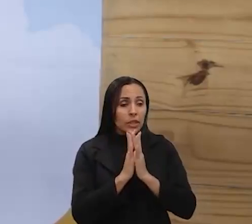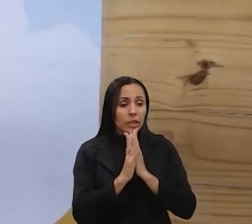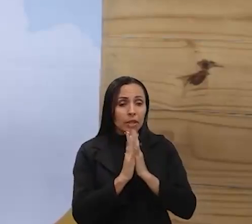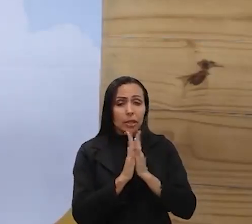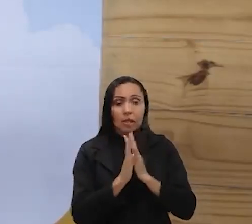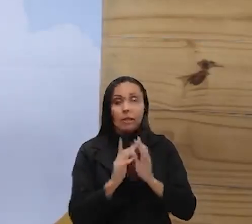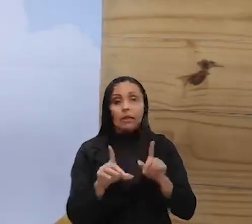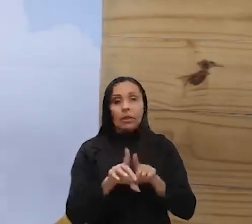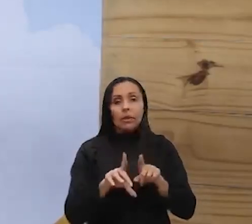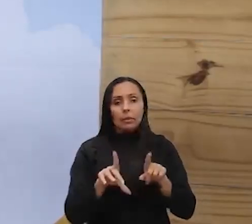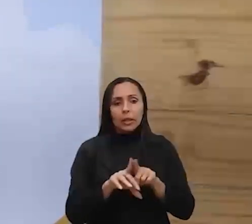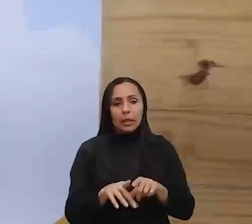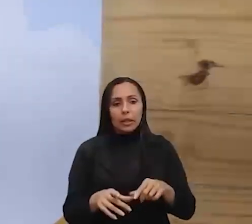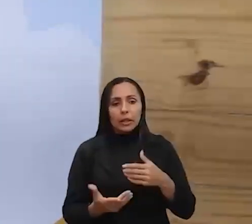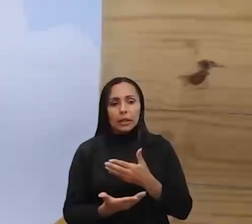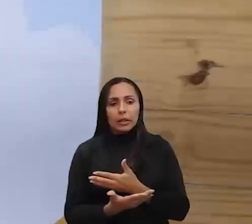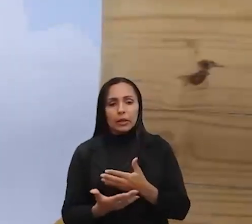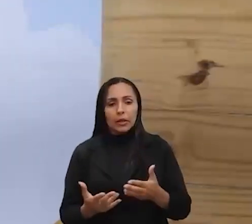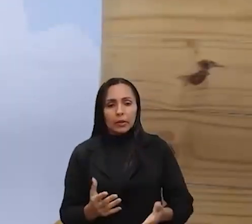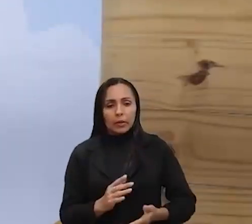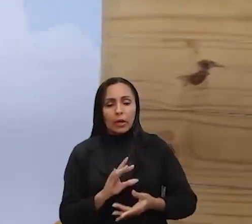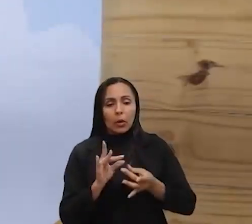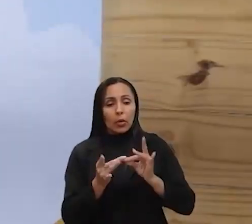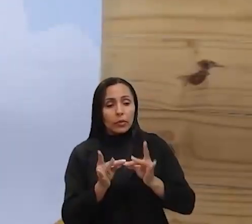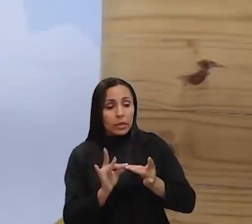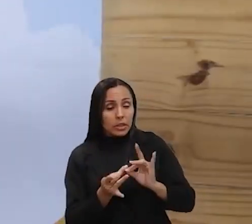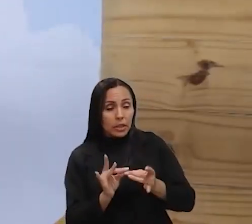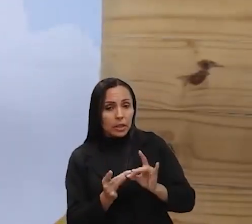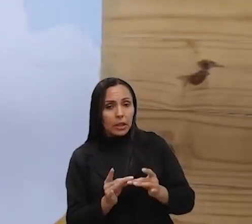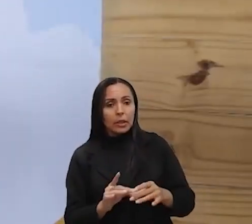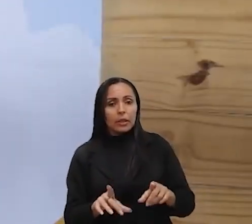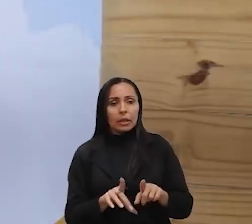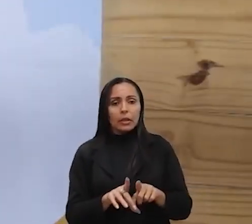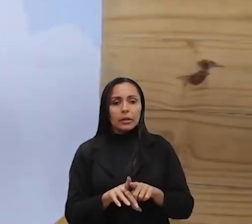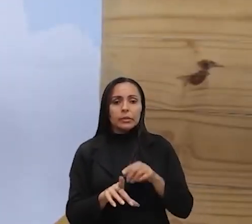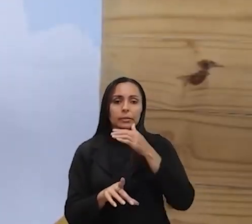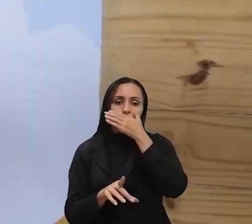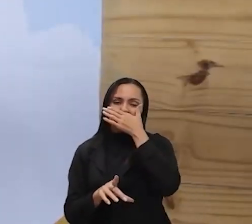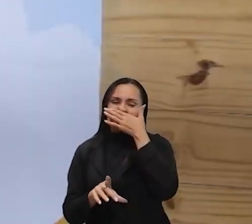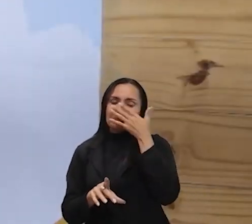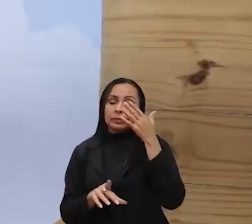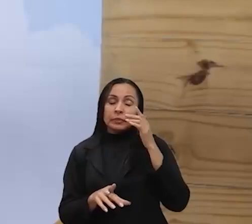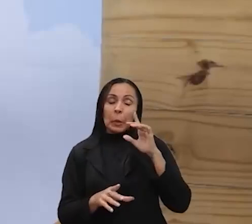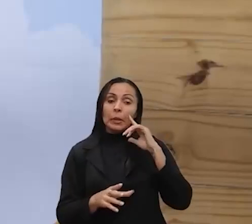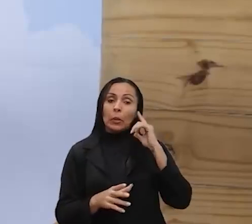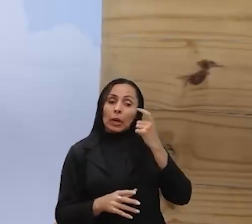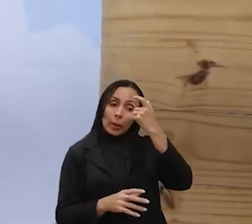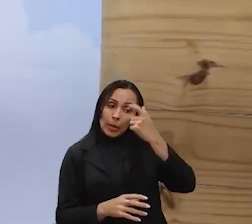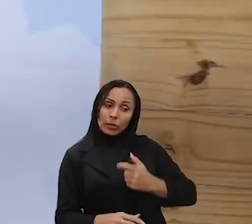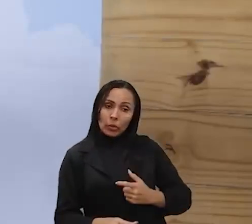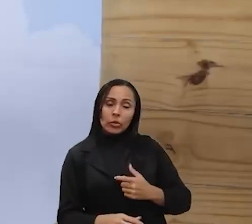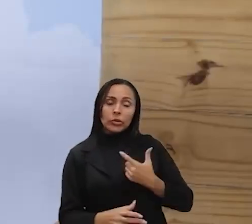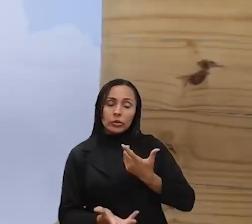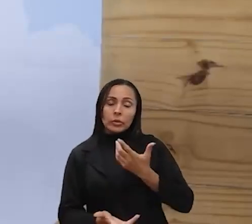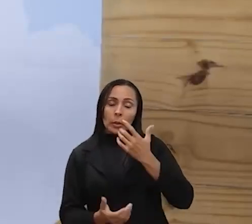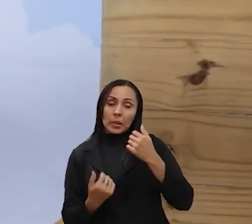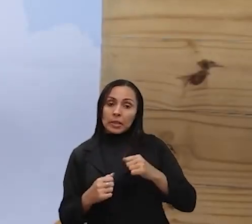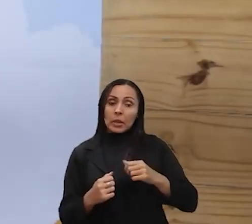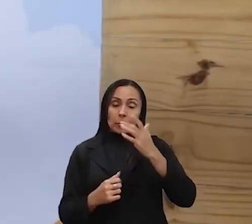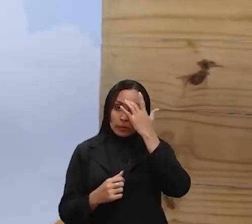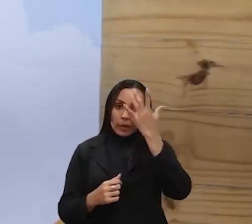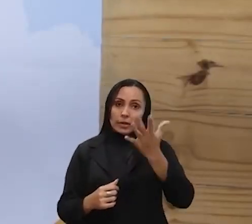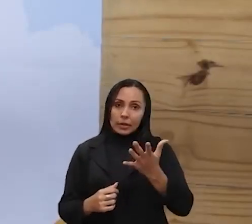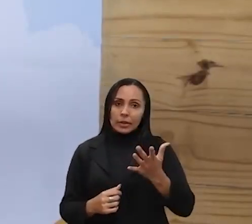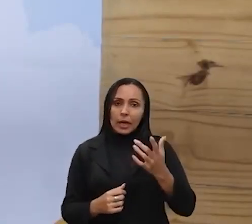tudo isso faz parte do universo do profissional da informação. Então, cabe a nós, facilitar